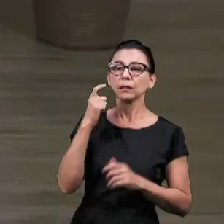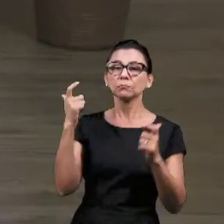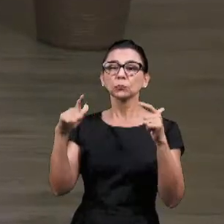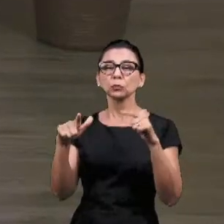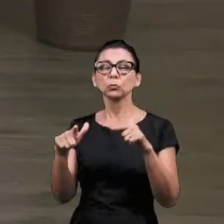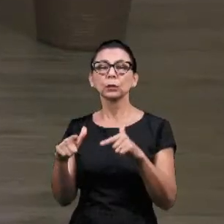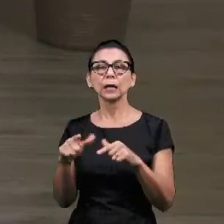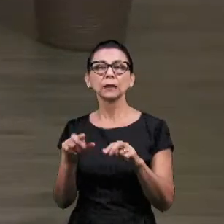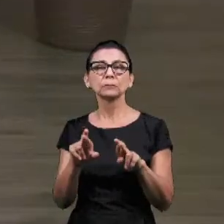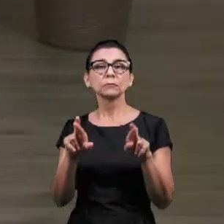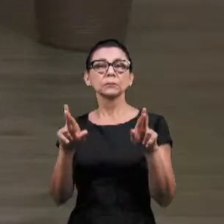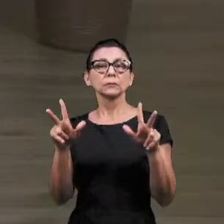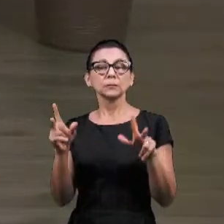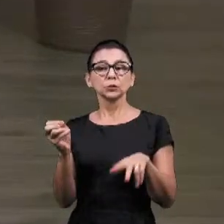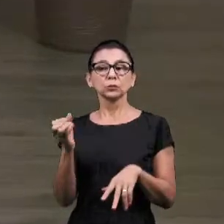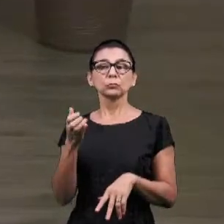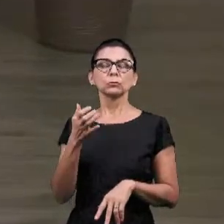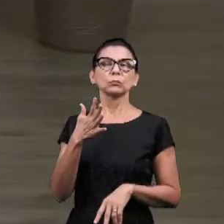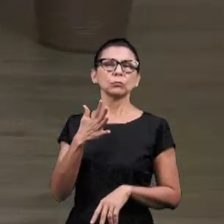numa situação ali,